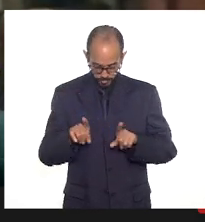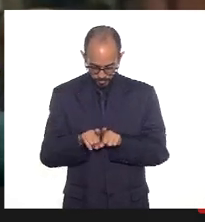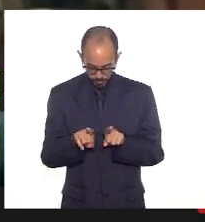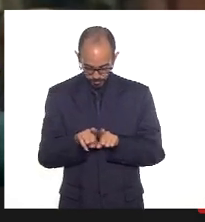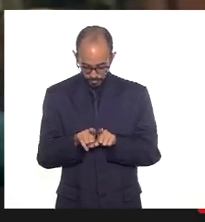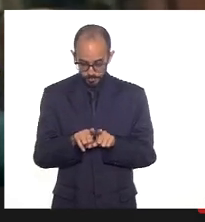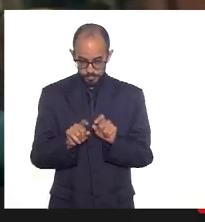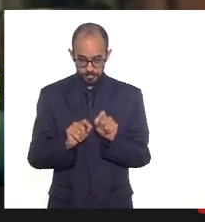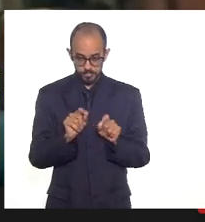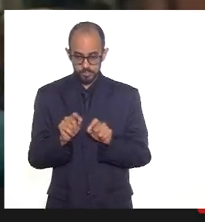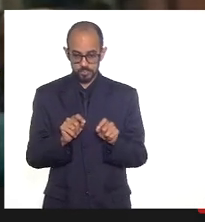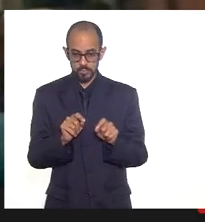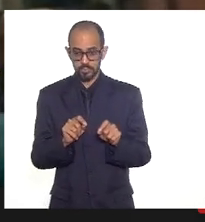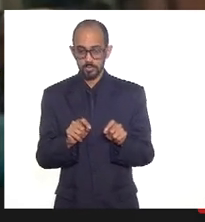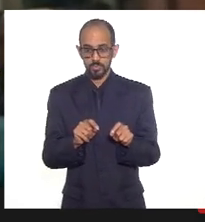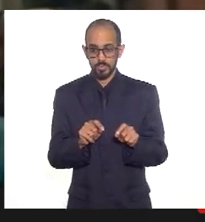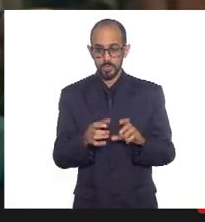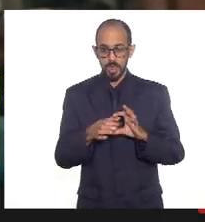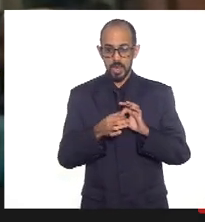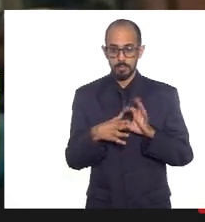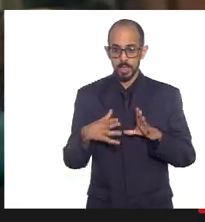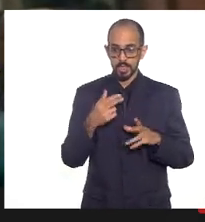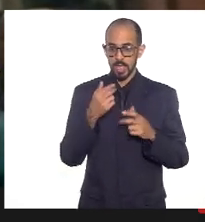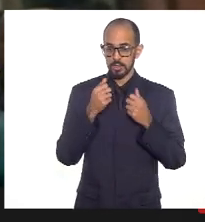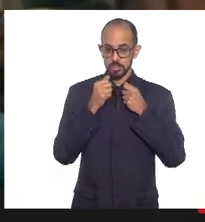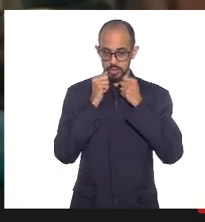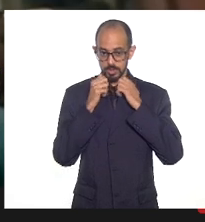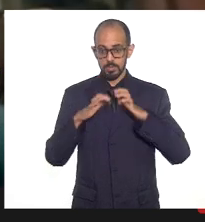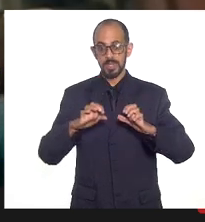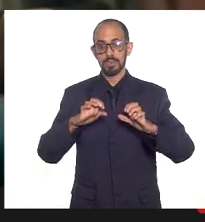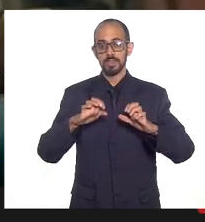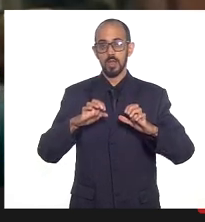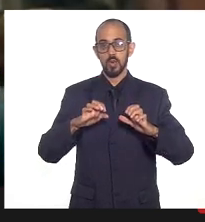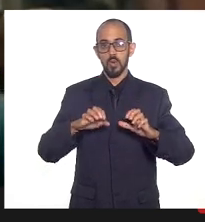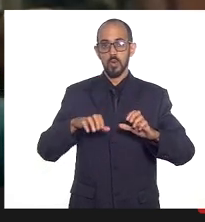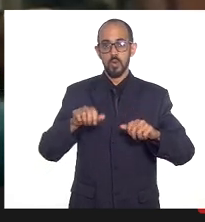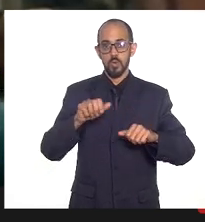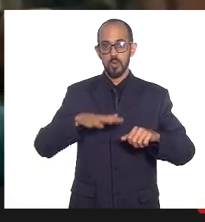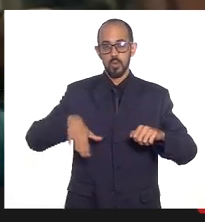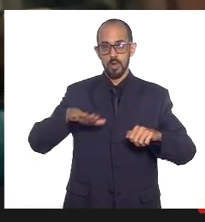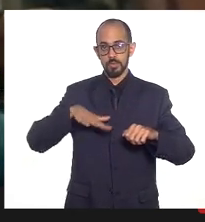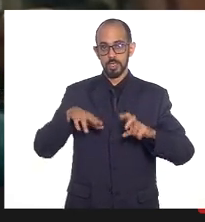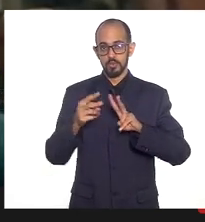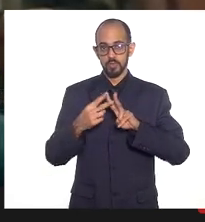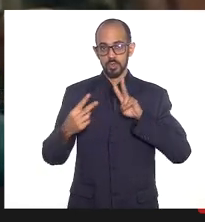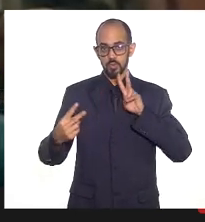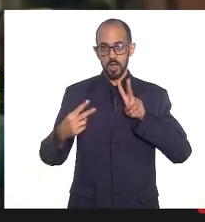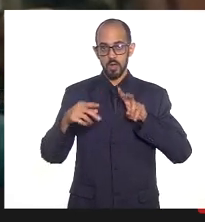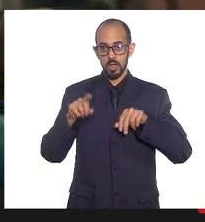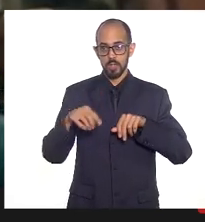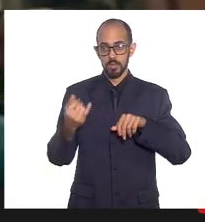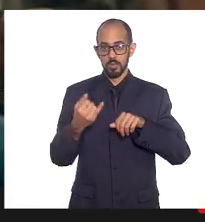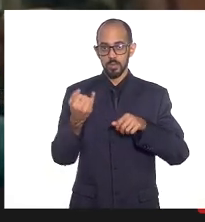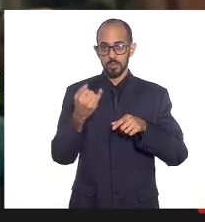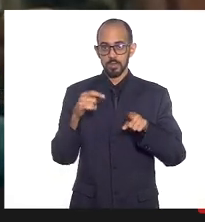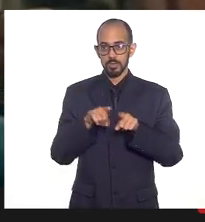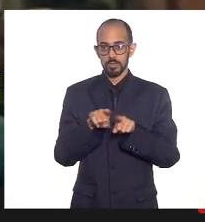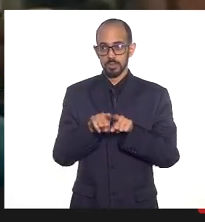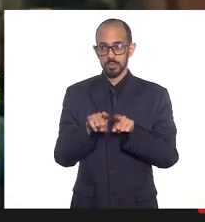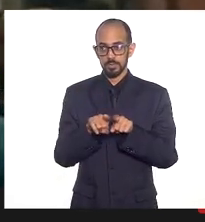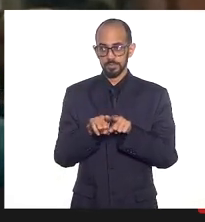Para não dizer que não falei sobre liberdade de expressão no ambiente digital, é fundamental a gente olhar para um